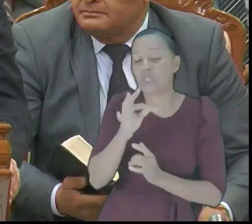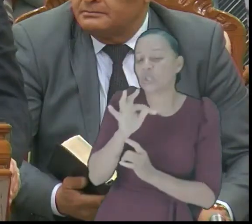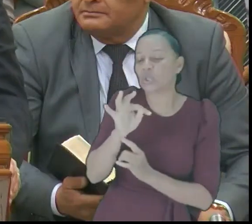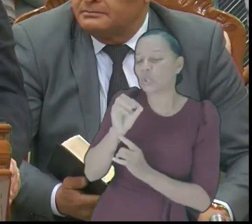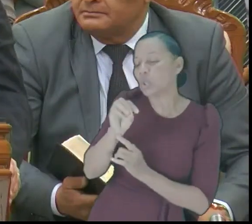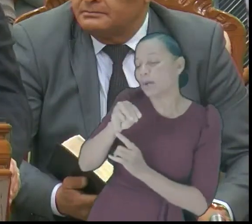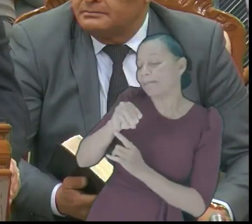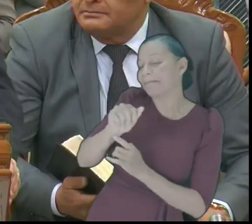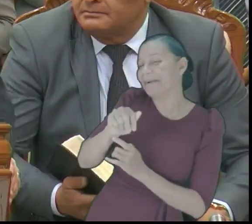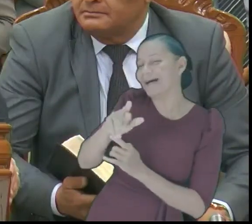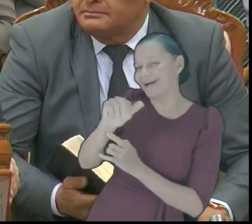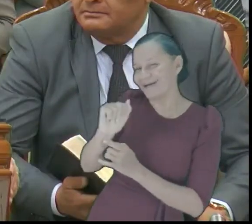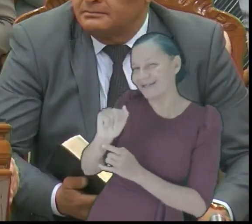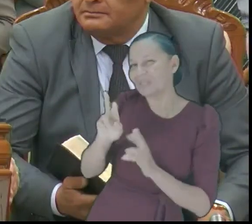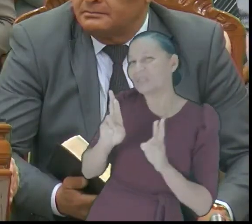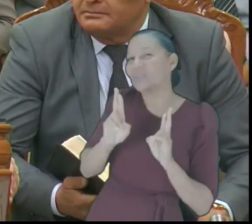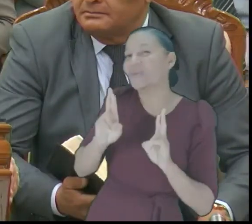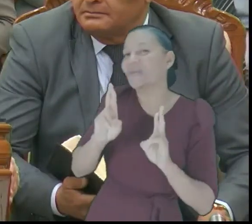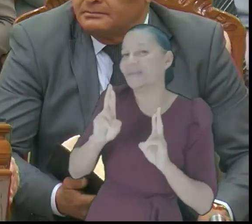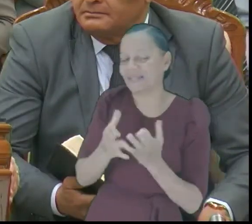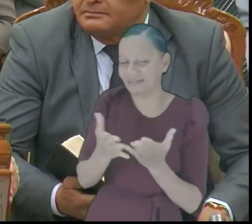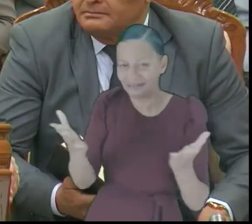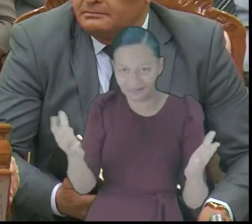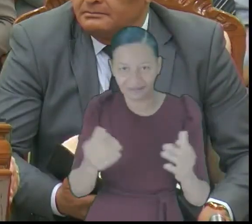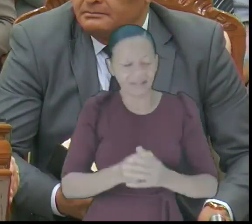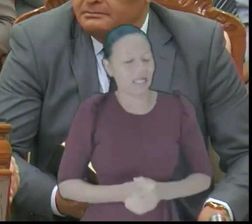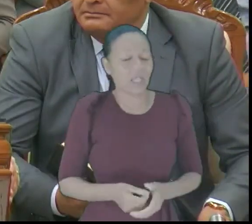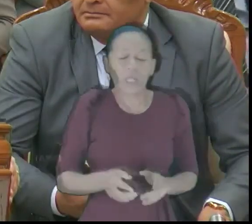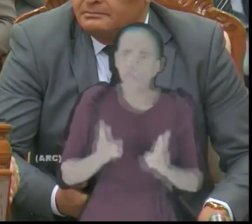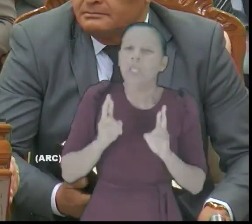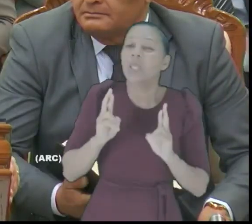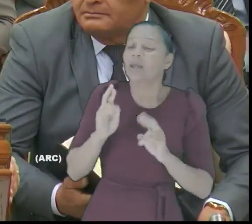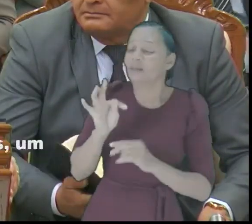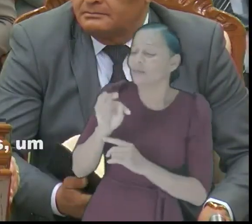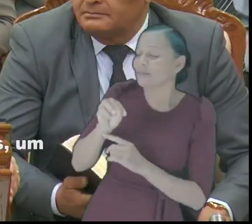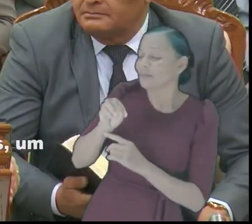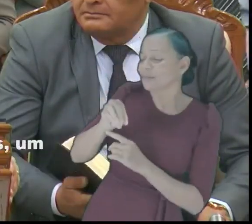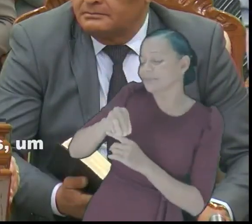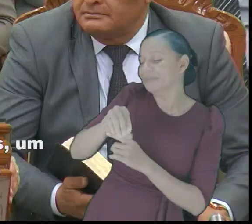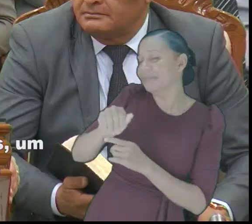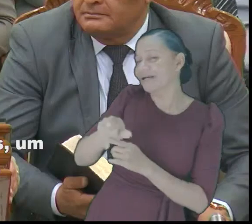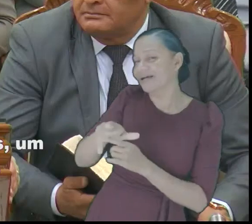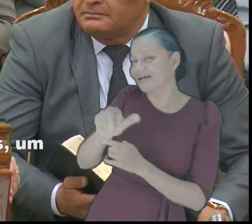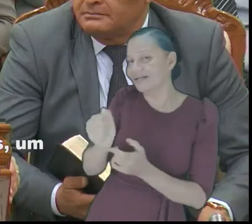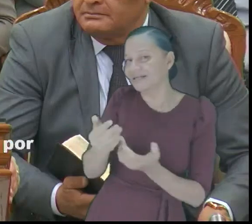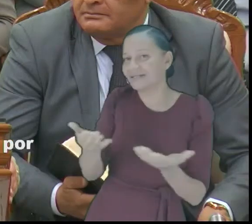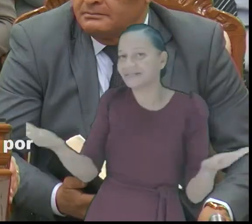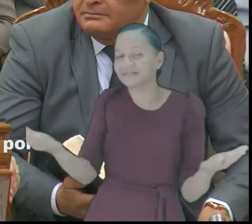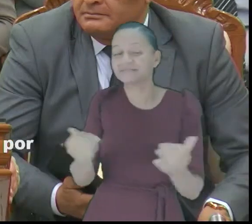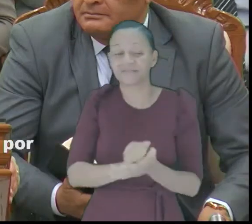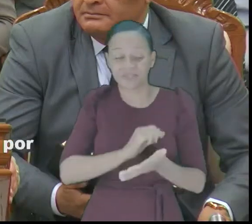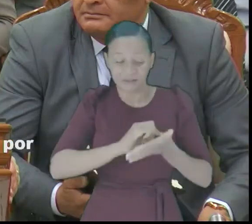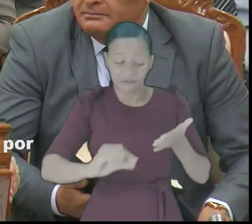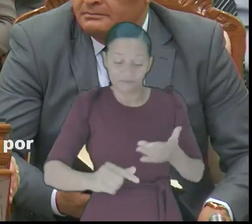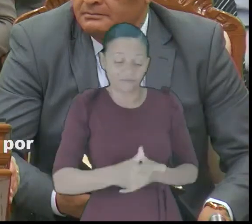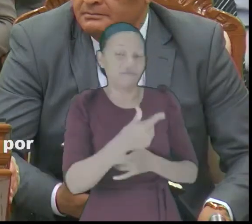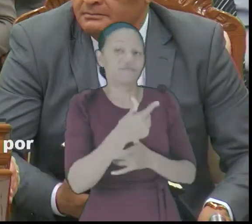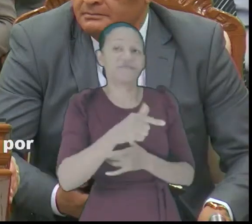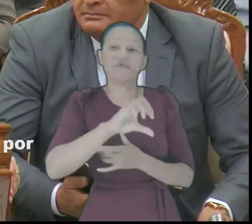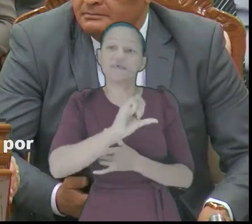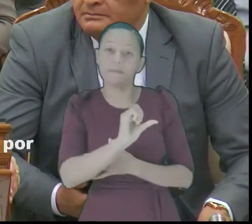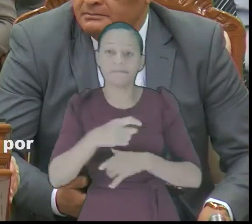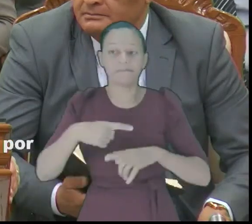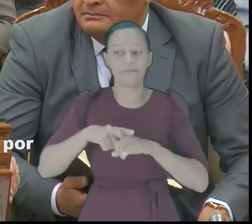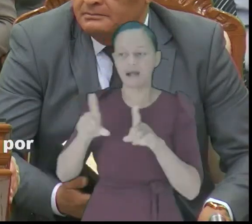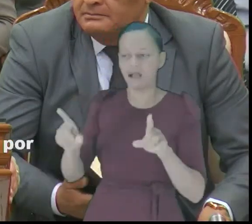Tomara. Vamos ver o que foi que ele disse, versículo 28. Tomara, versículo 29. Versículo 29. Porém, Moisés